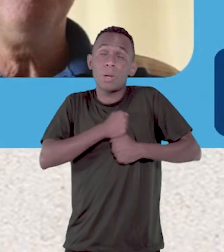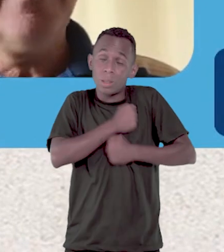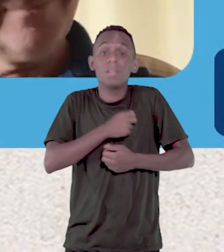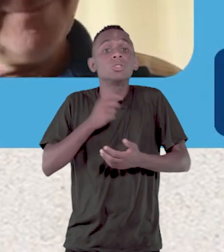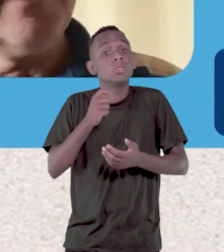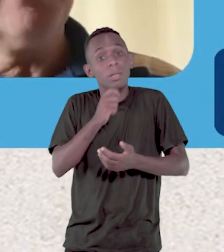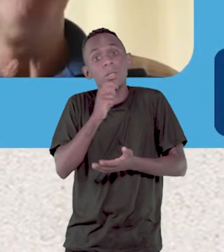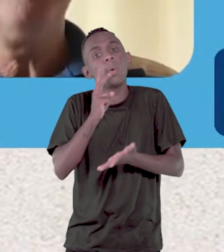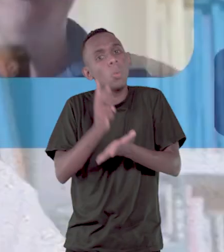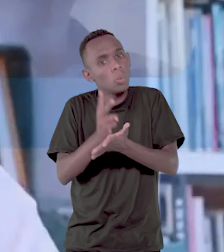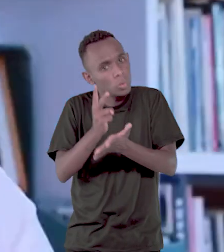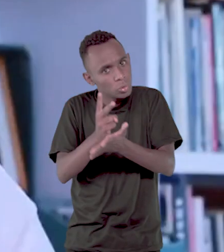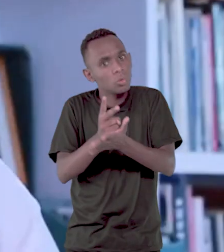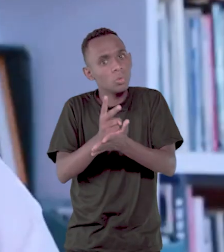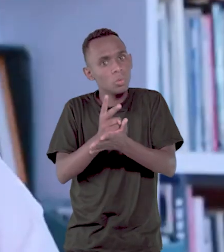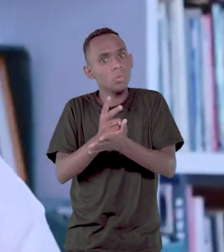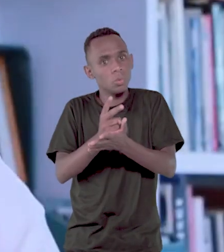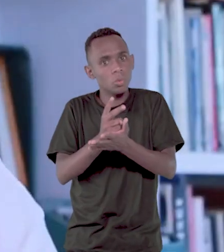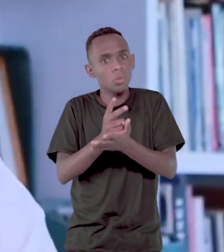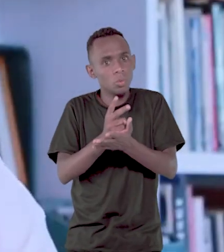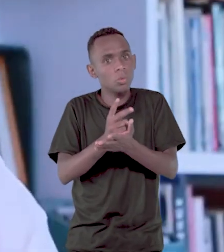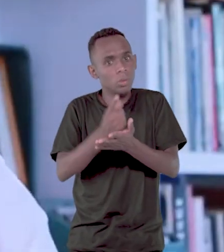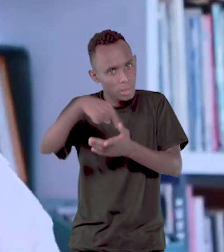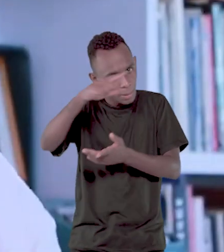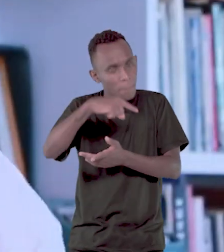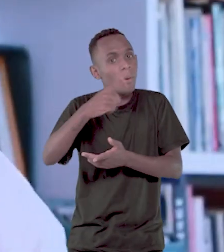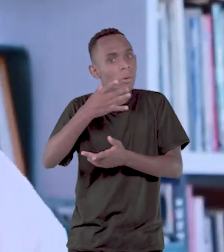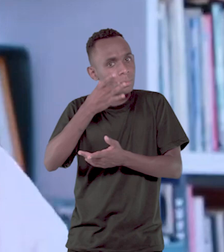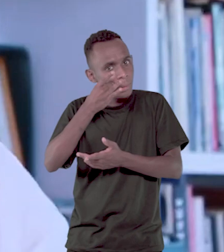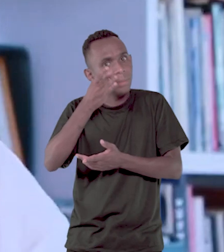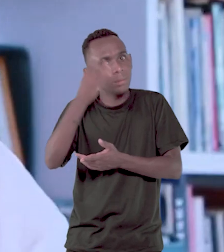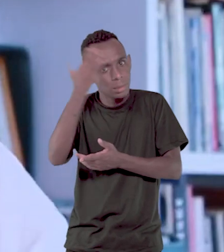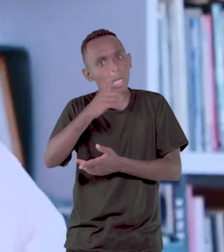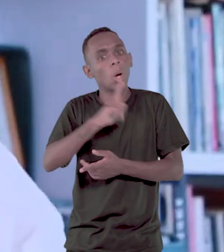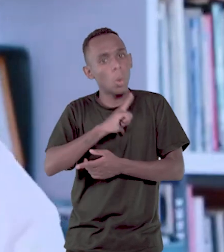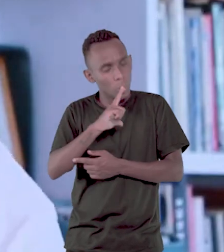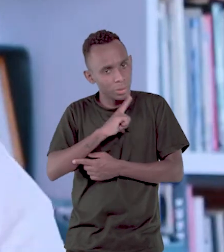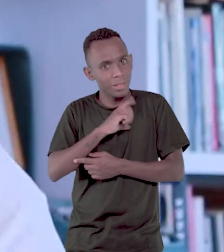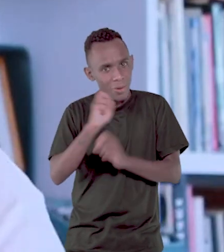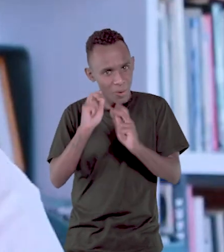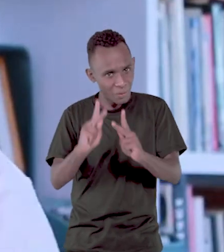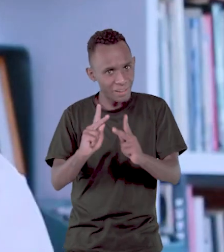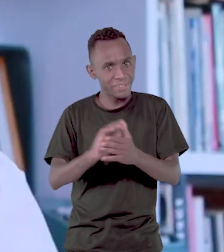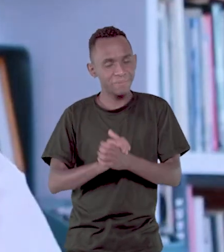Como eu te disse, nós vamos fazer um Zoom pessoal daqui a pouco. Sim.